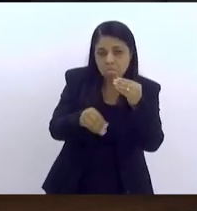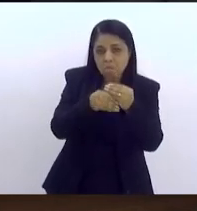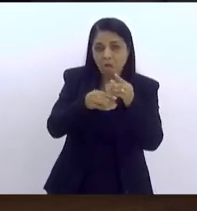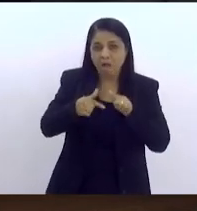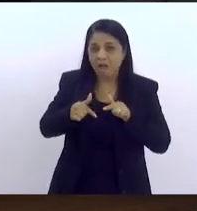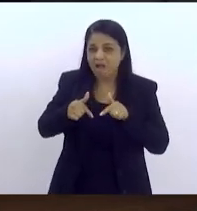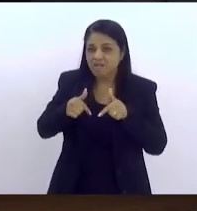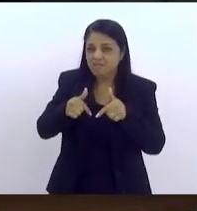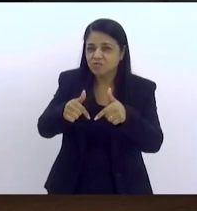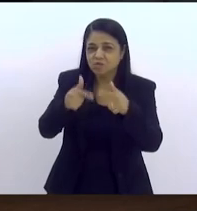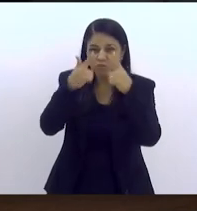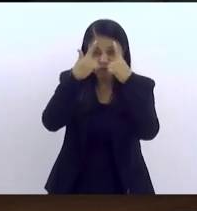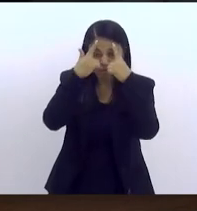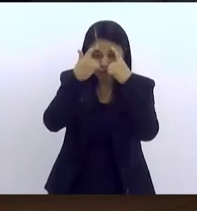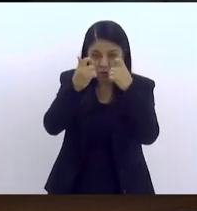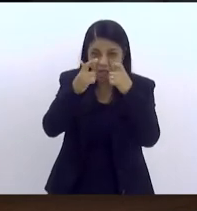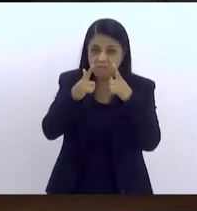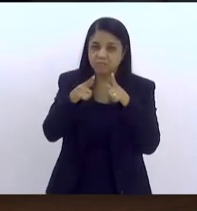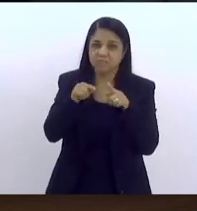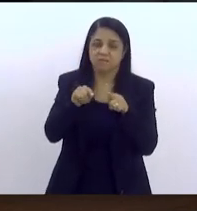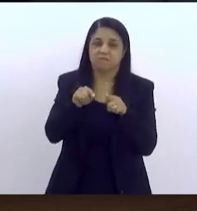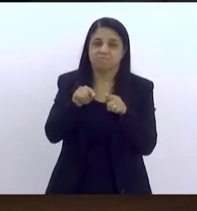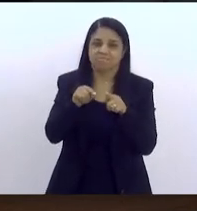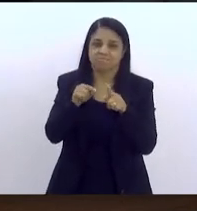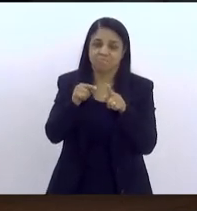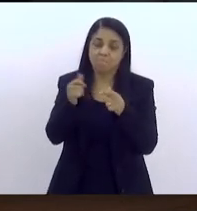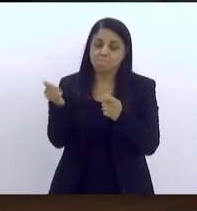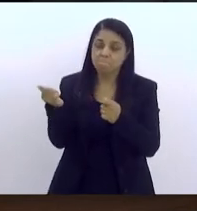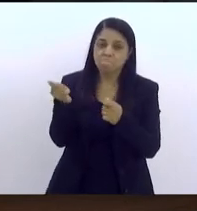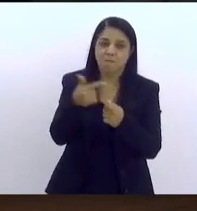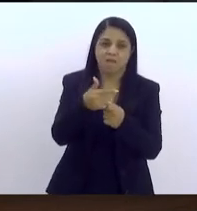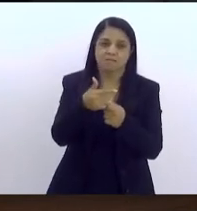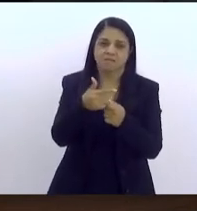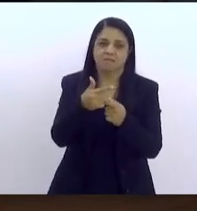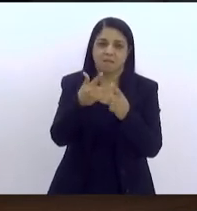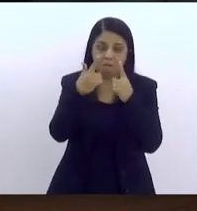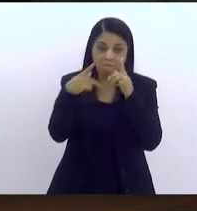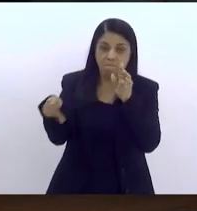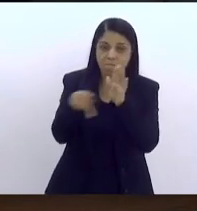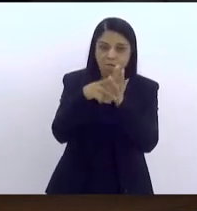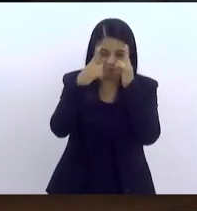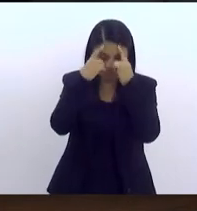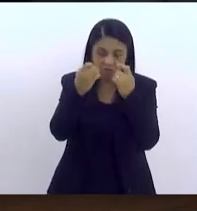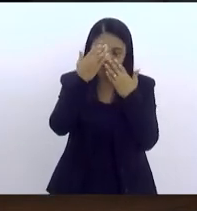que são tão violentas quanto ou até mais muito obrigado